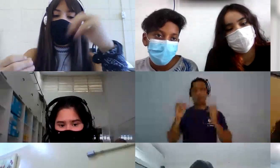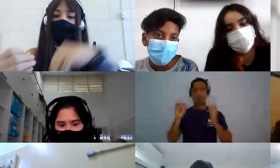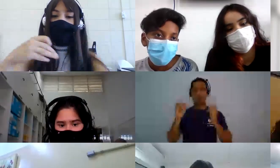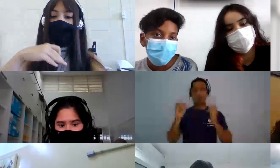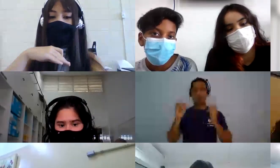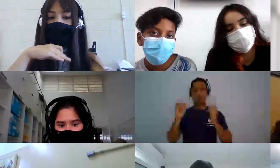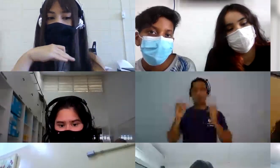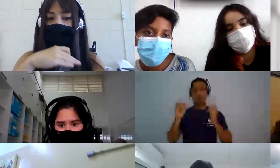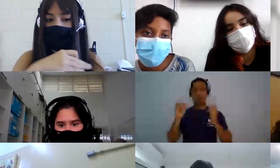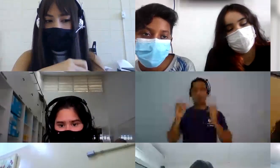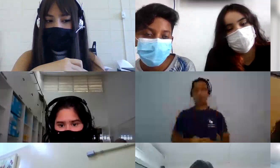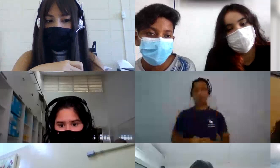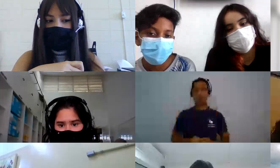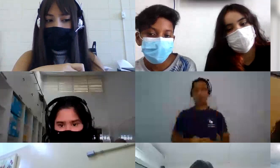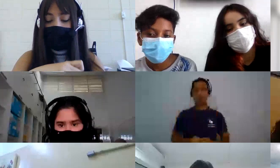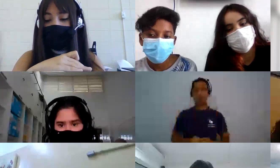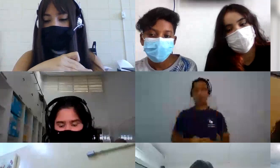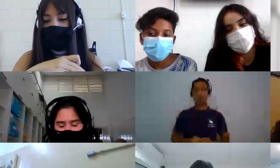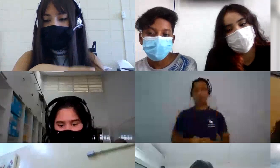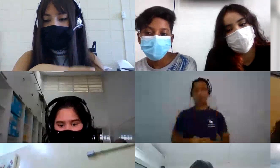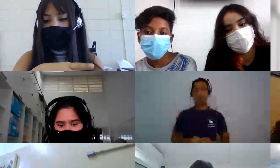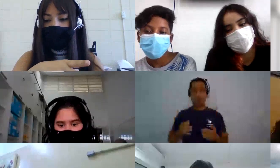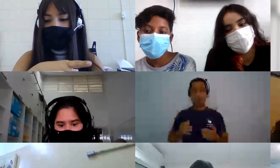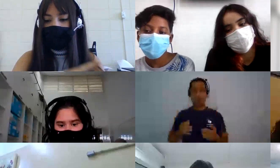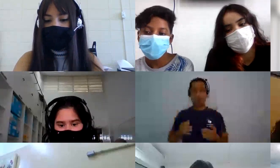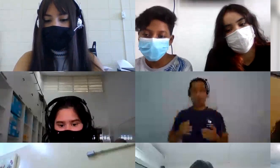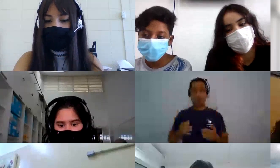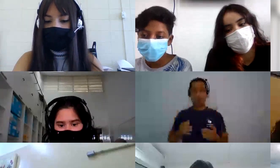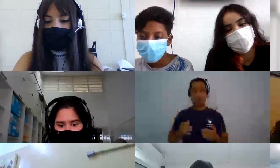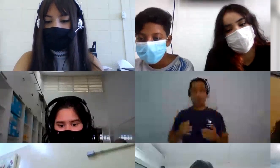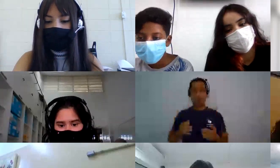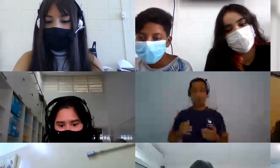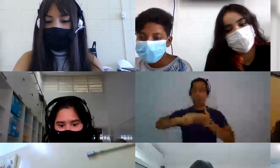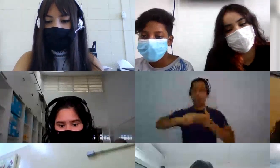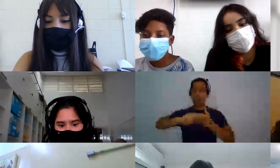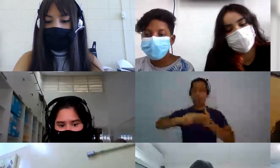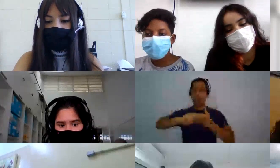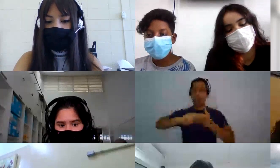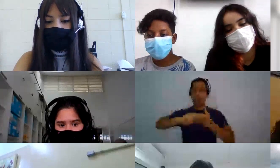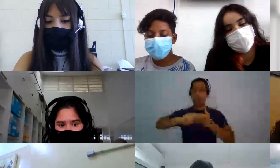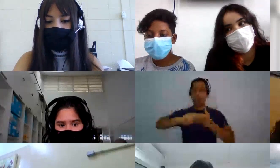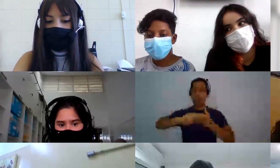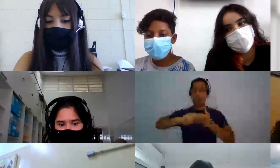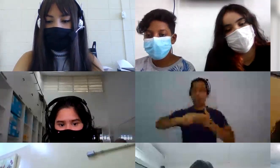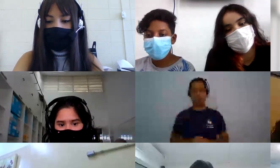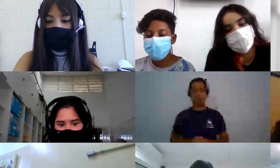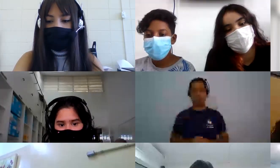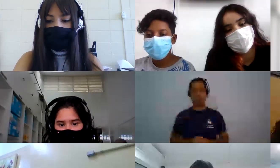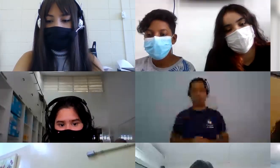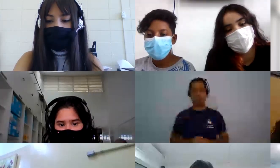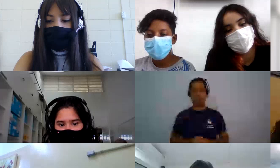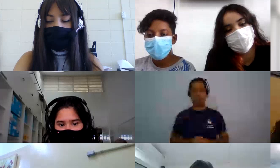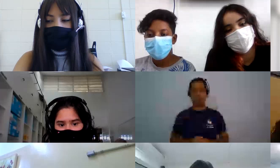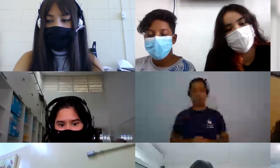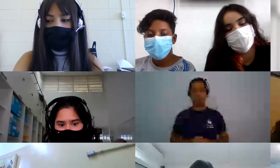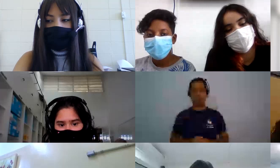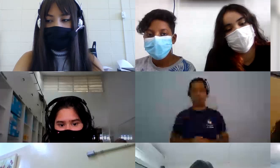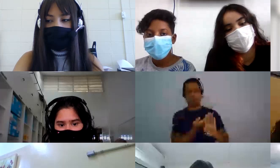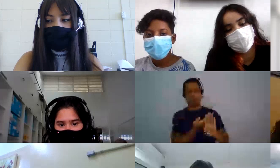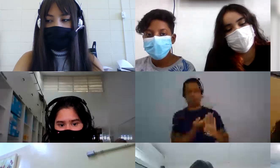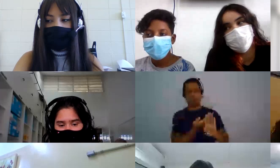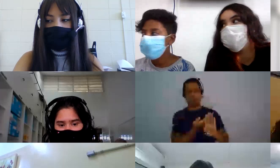tipo, agora ir atrás para não dar problema. Você deixaria de ser amiga de uma amiga sua